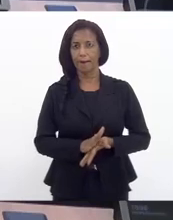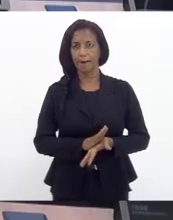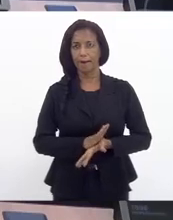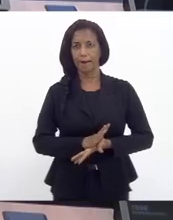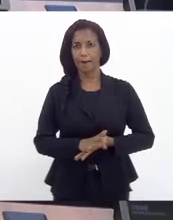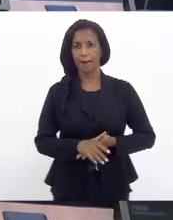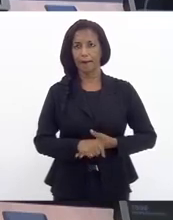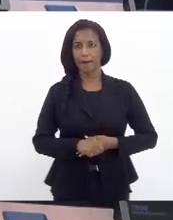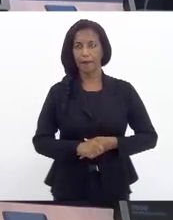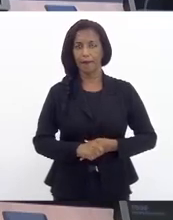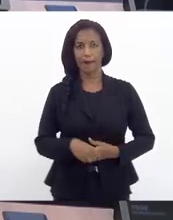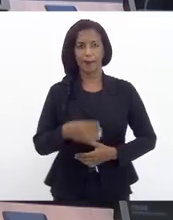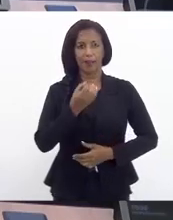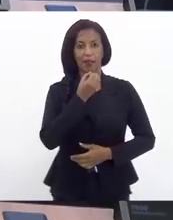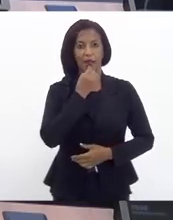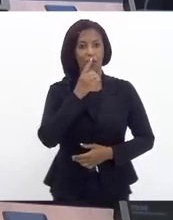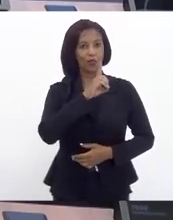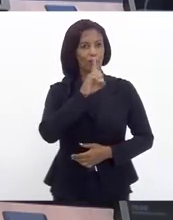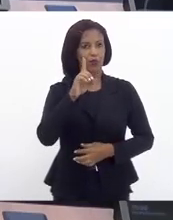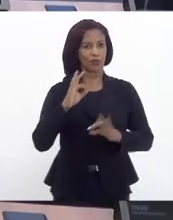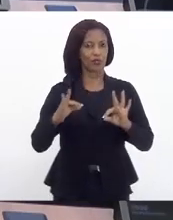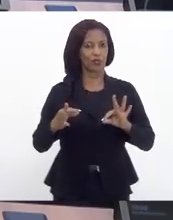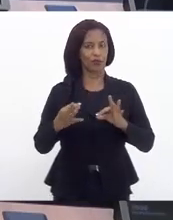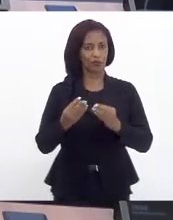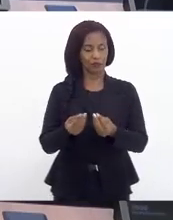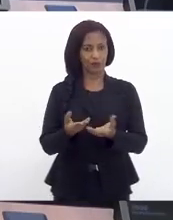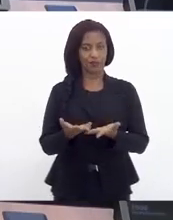Bom dia a todas e todos.